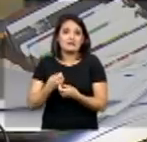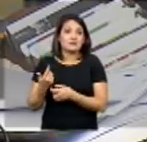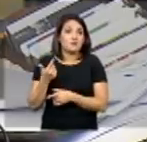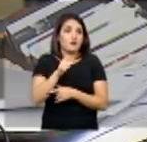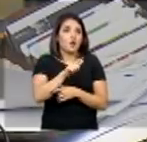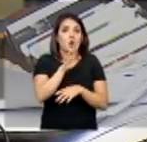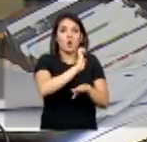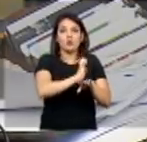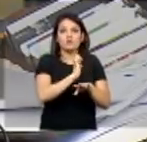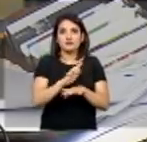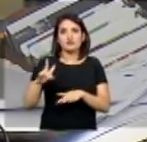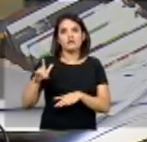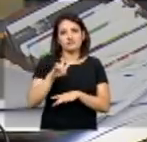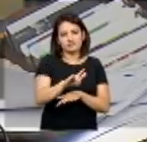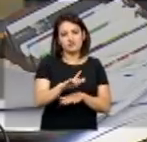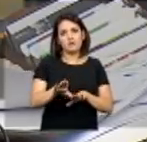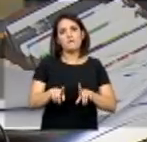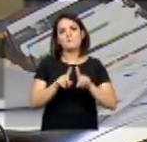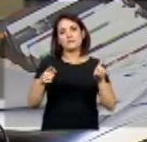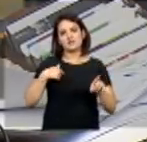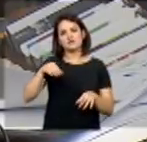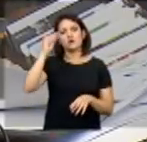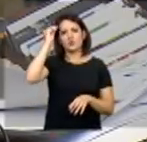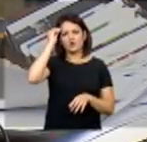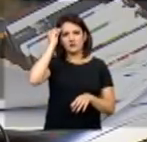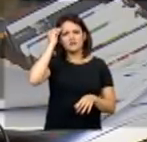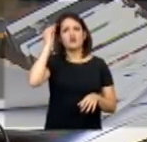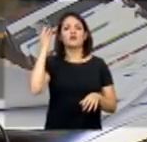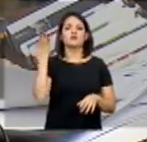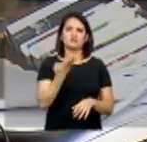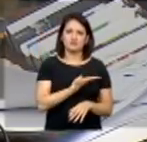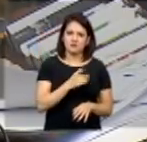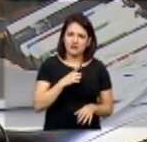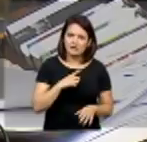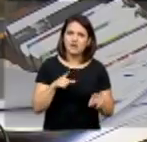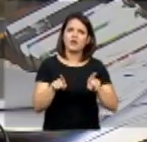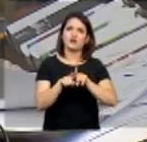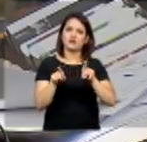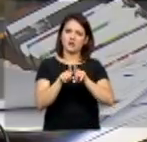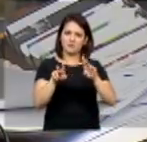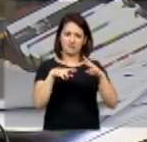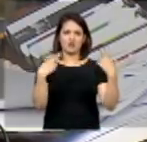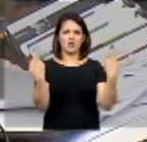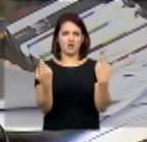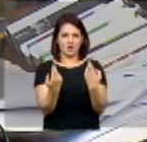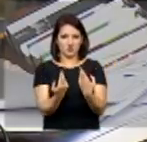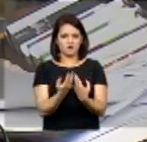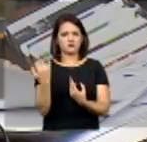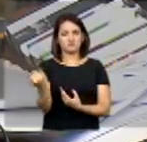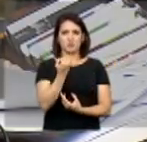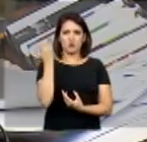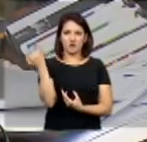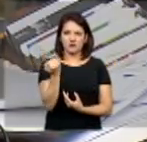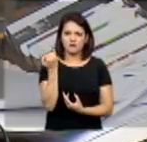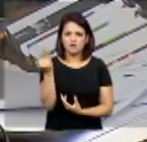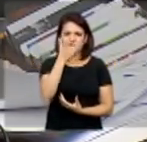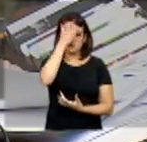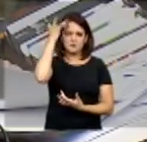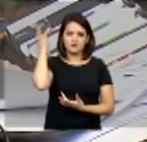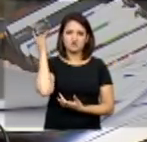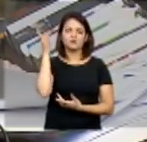mas eu entendo que certamente os colegas têm audiências também pessoas respeitáveis aliás todos os